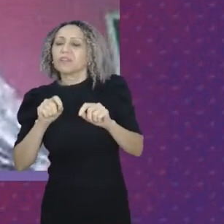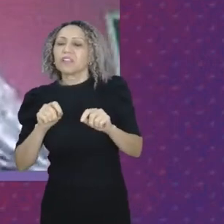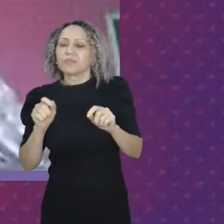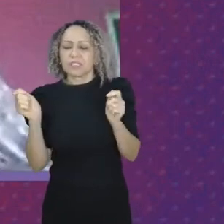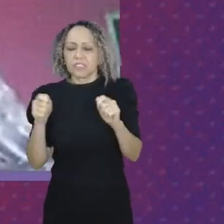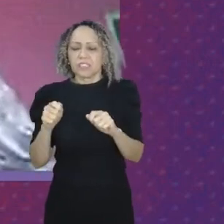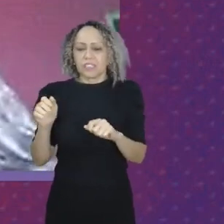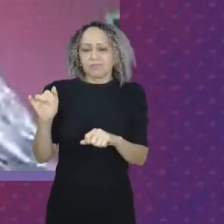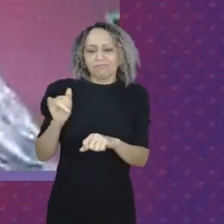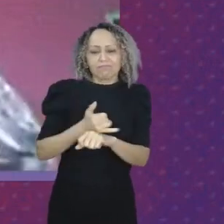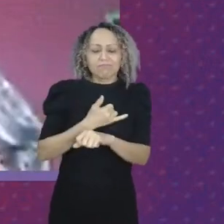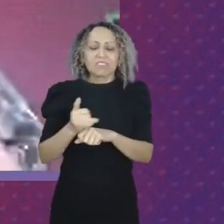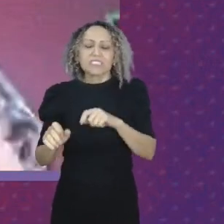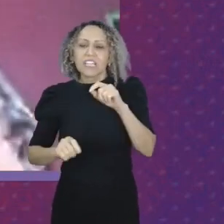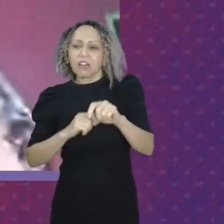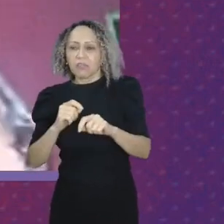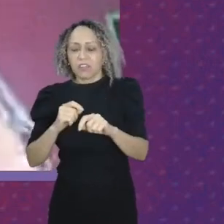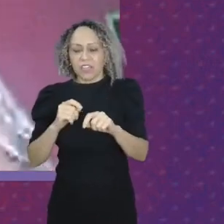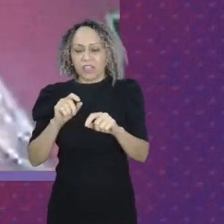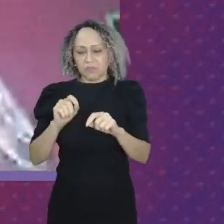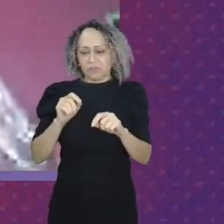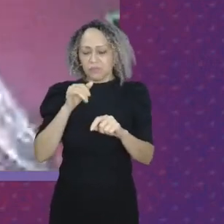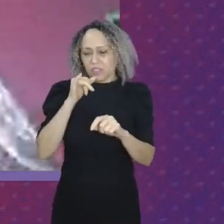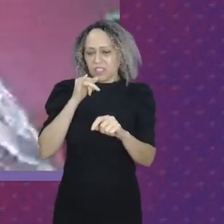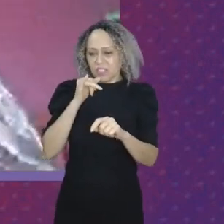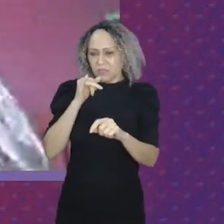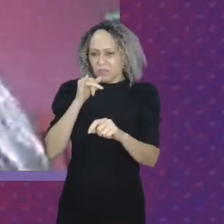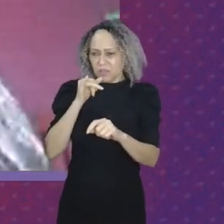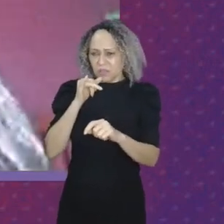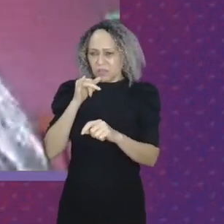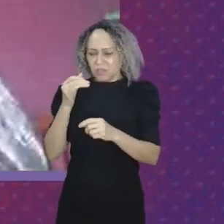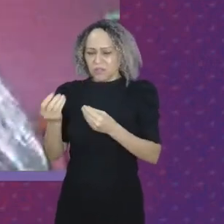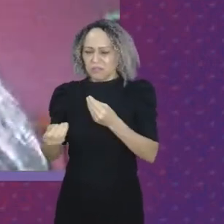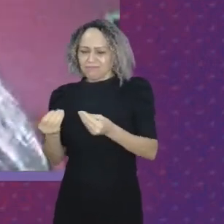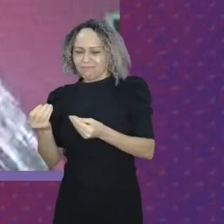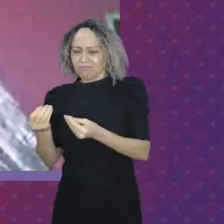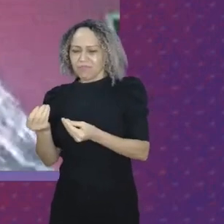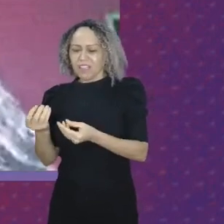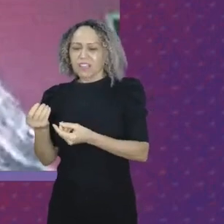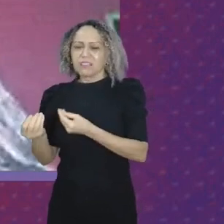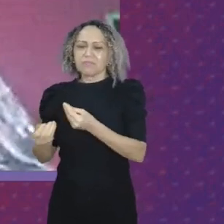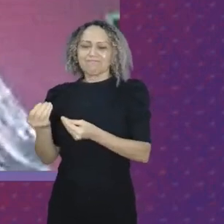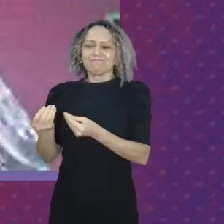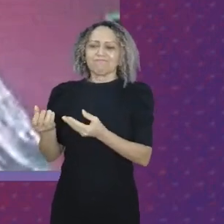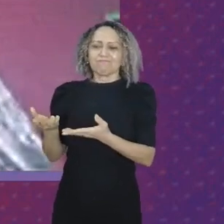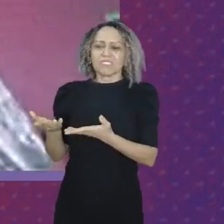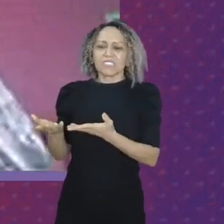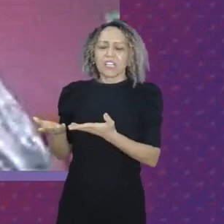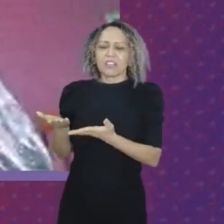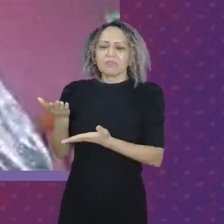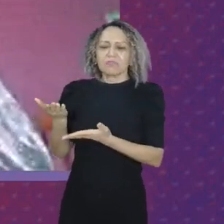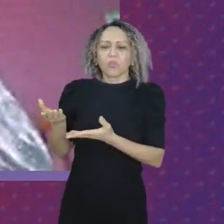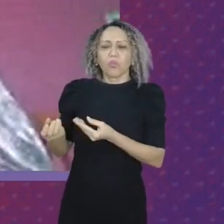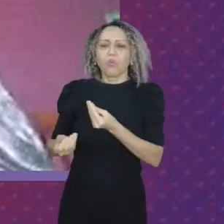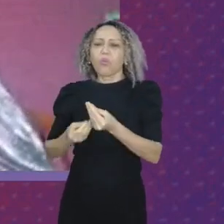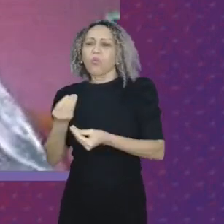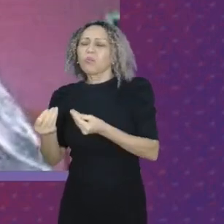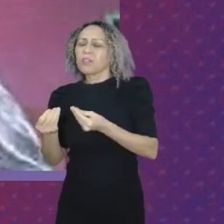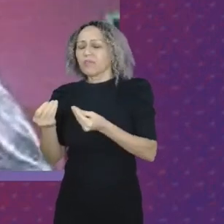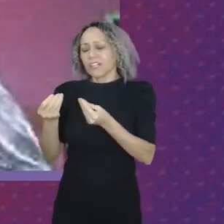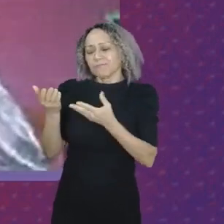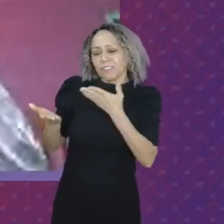para tanto acolher quanto atender essas mulheres, mas o que a gente vê é que, na verdade, não. No caso especificamente da violência, no